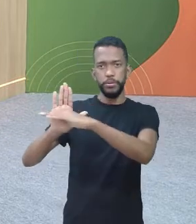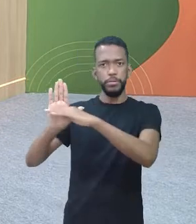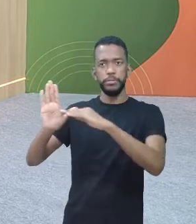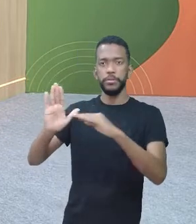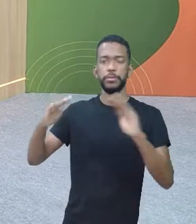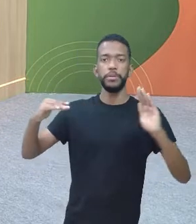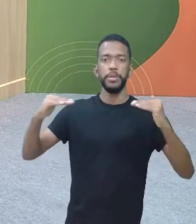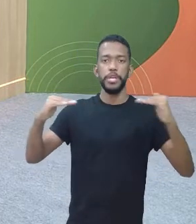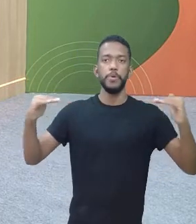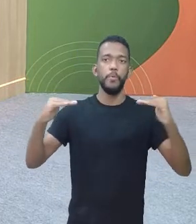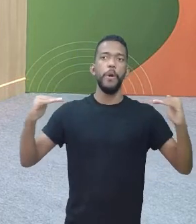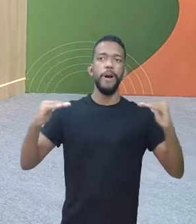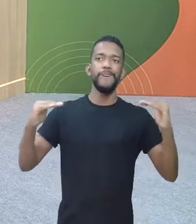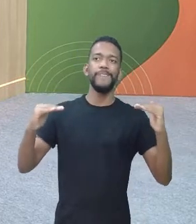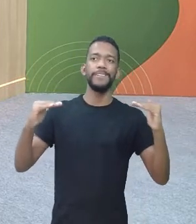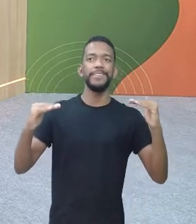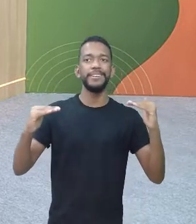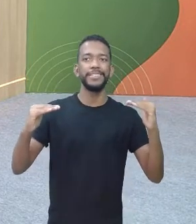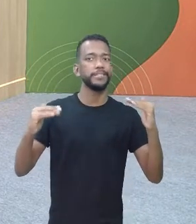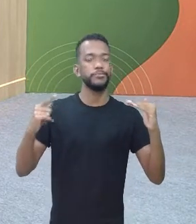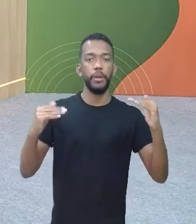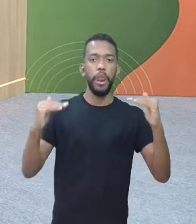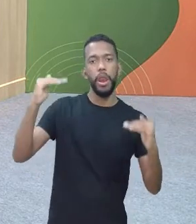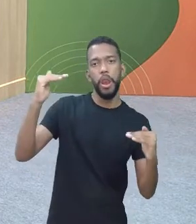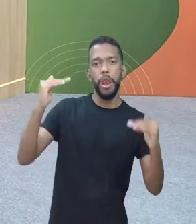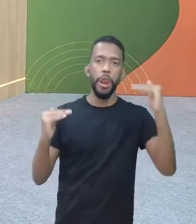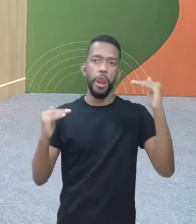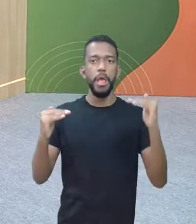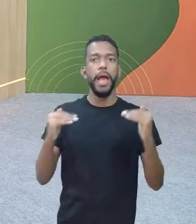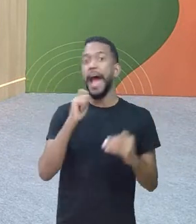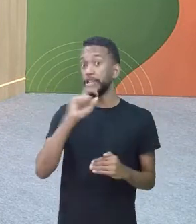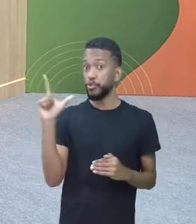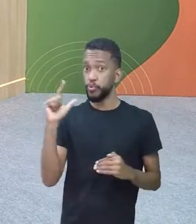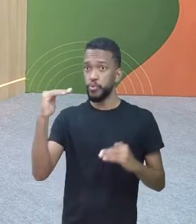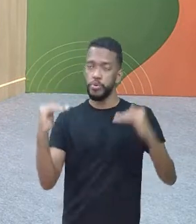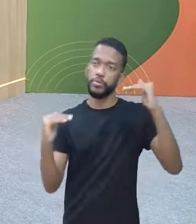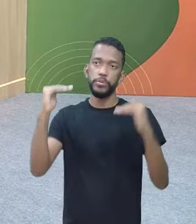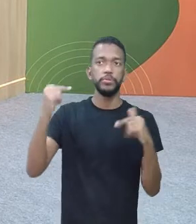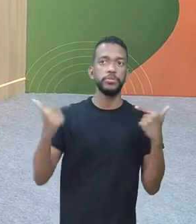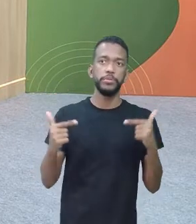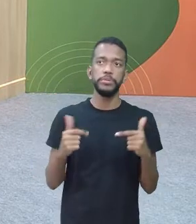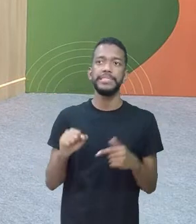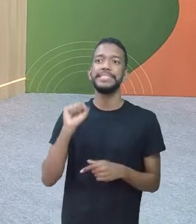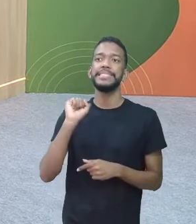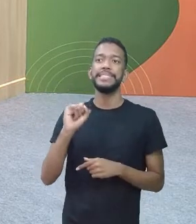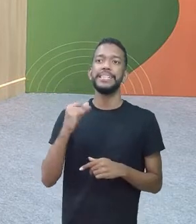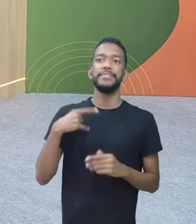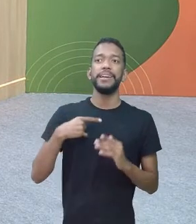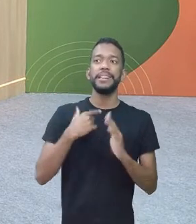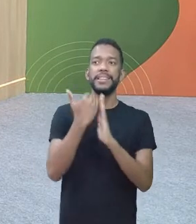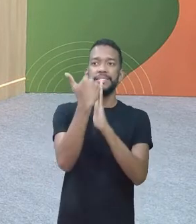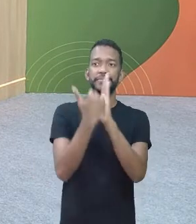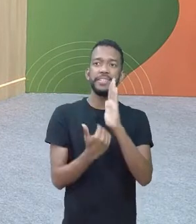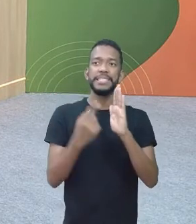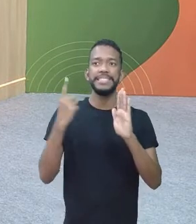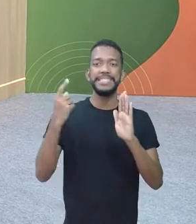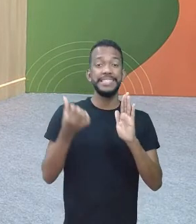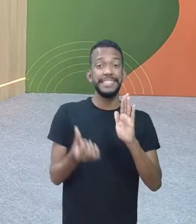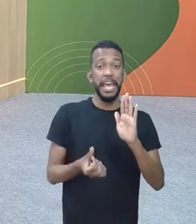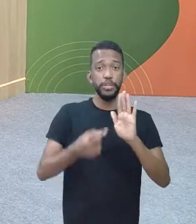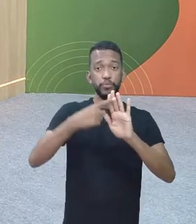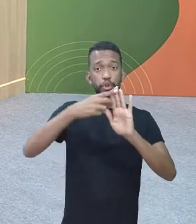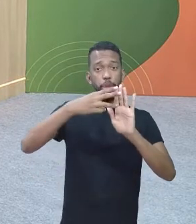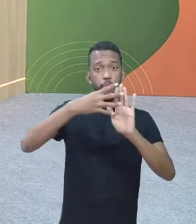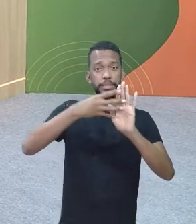que aqui está 4 partes e aqui está 2 partes. A ideia é, se eu for dividir tudo para 6 agora, ó, eu vou ter